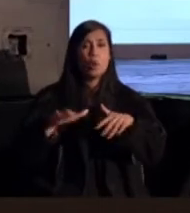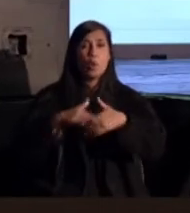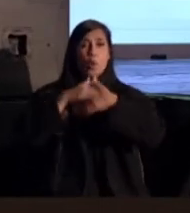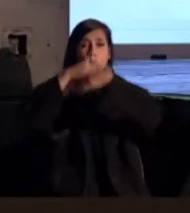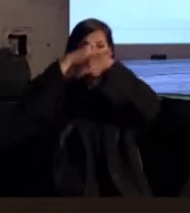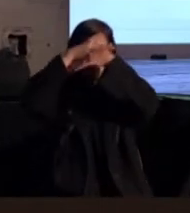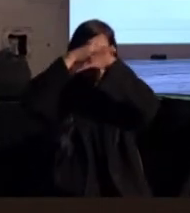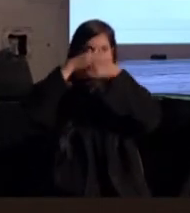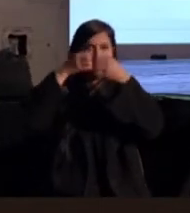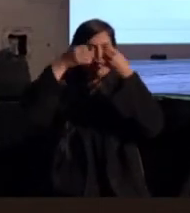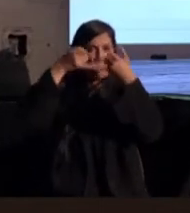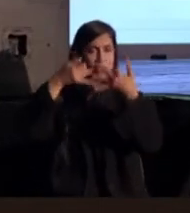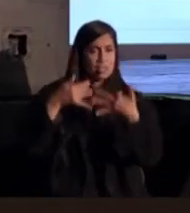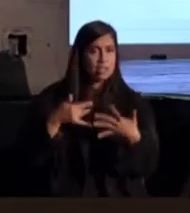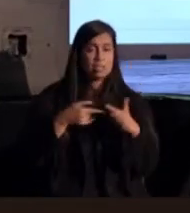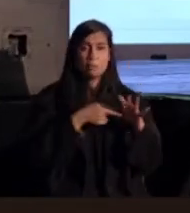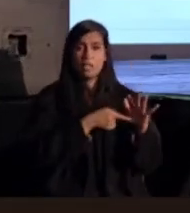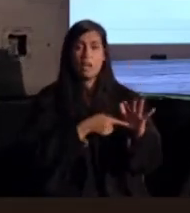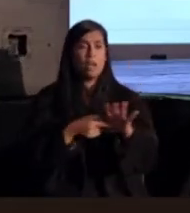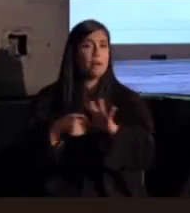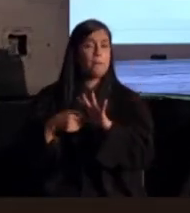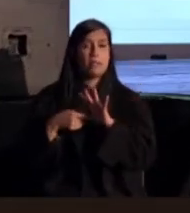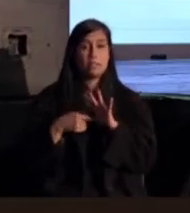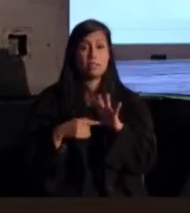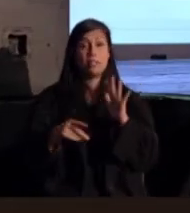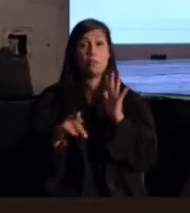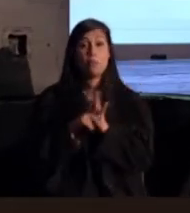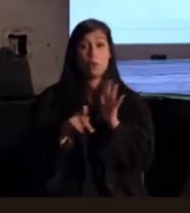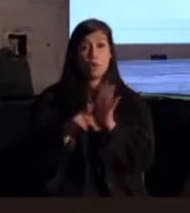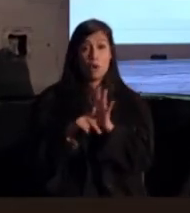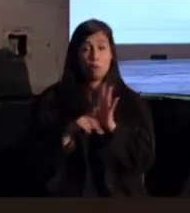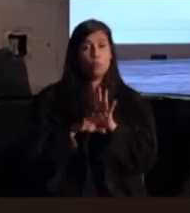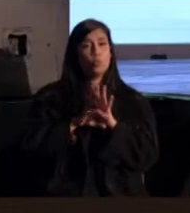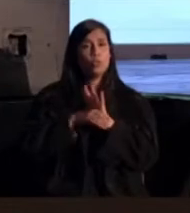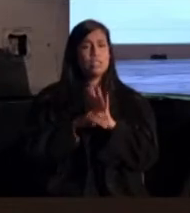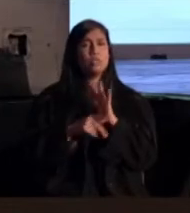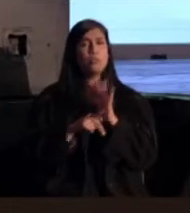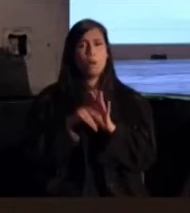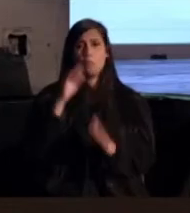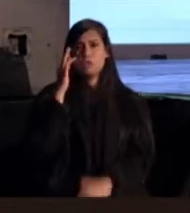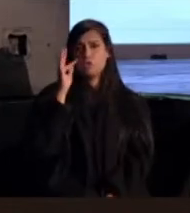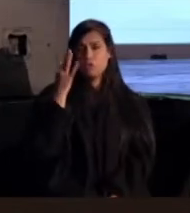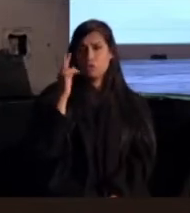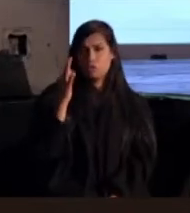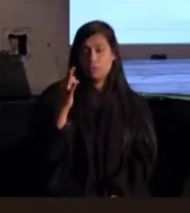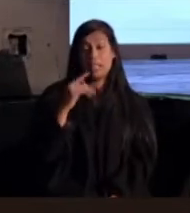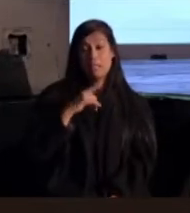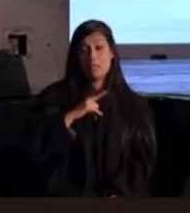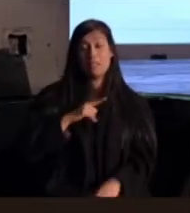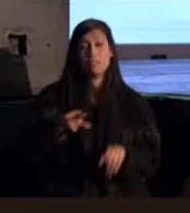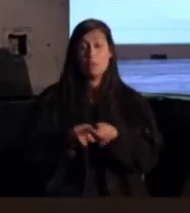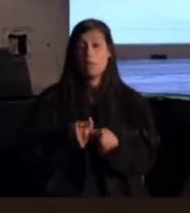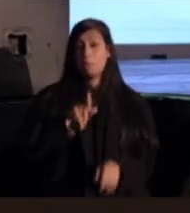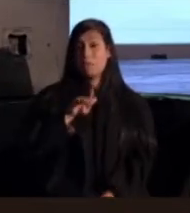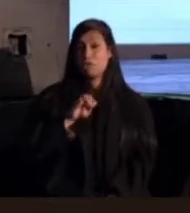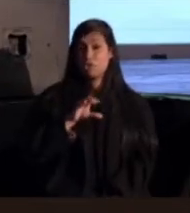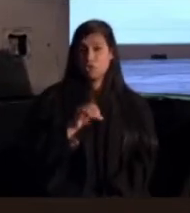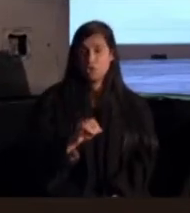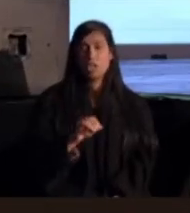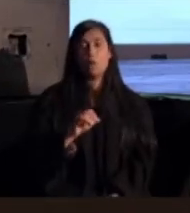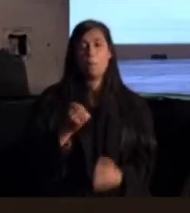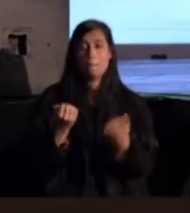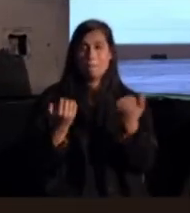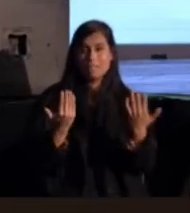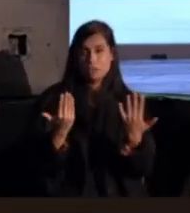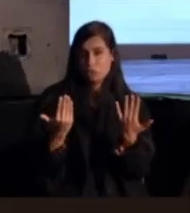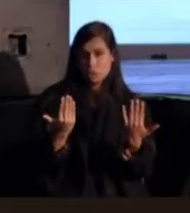está apresentando com as suas teses de filosofia, com aquilo que eu chamo aqui de uma geopsicologia, é compreender